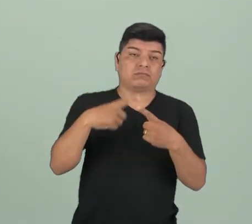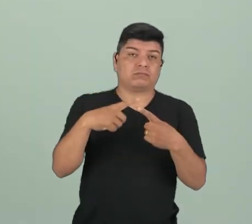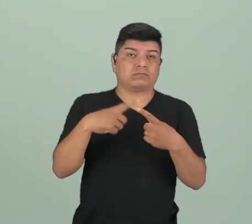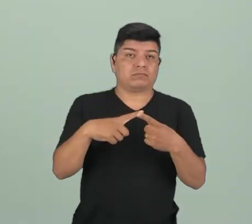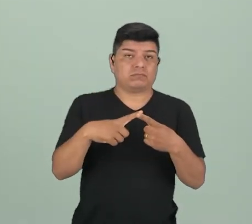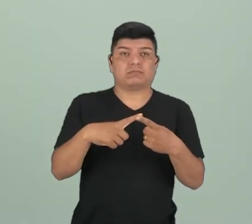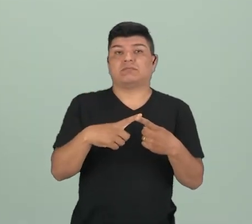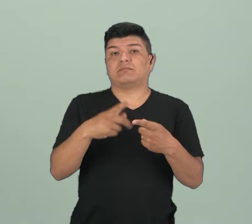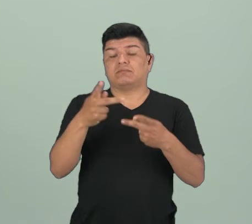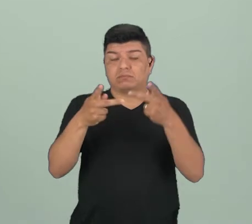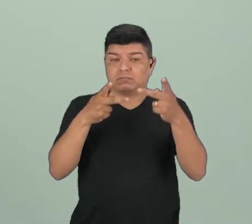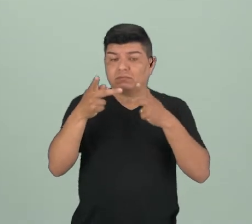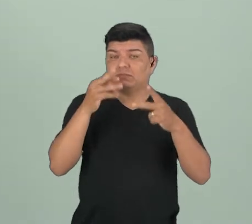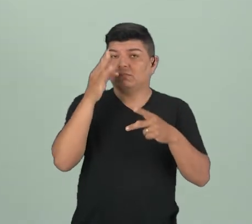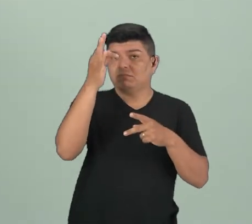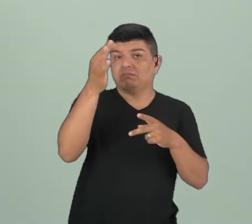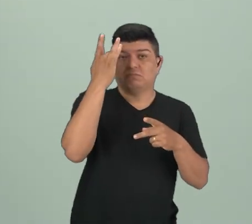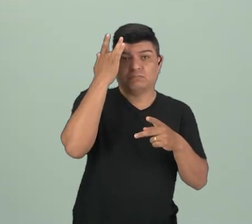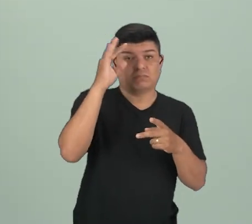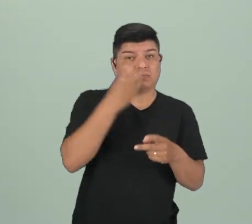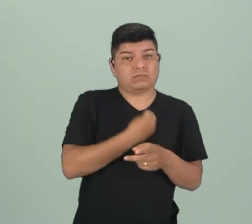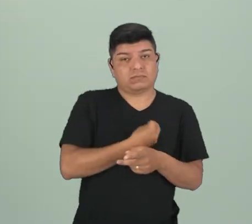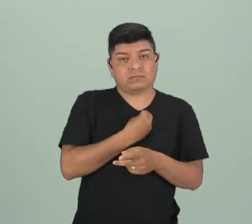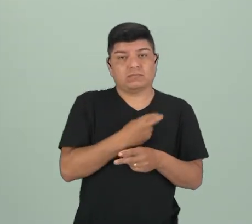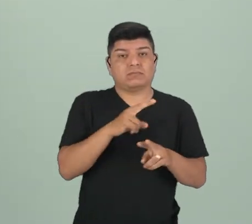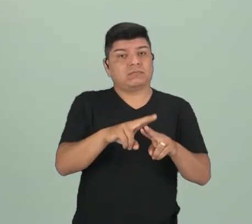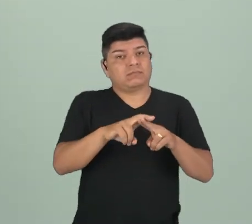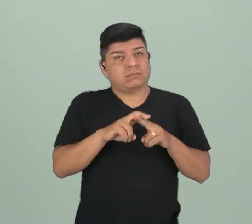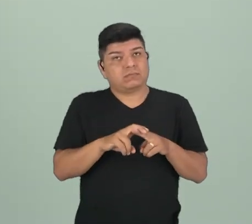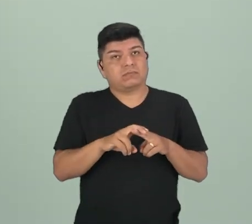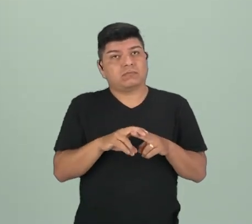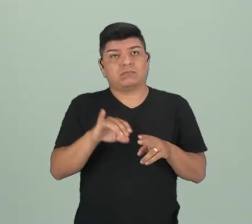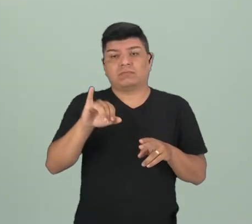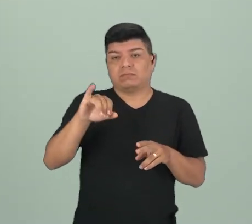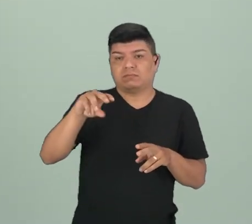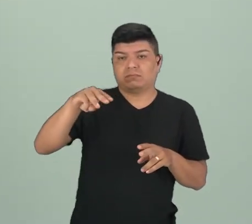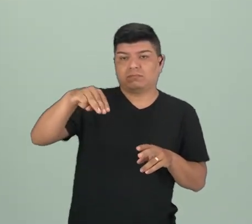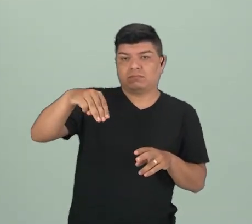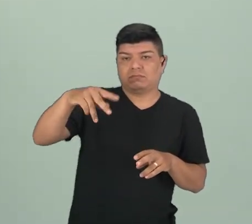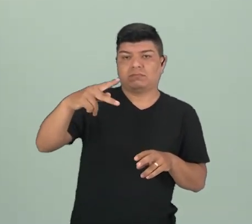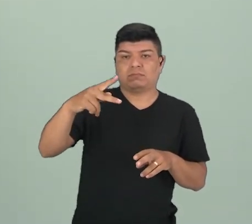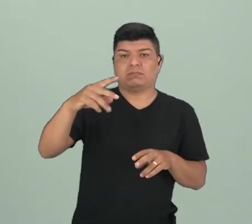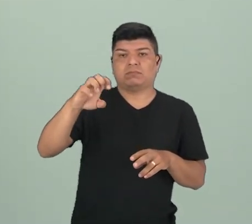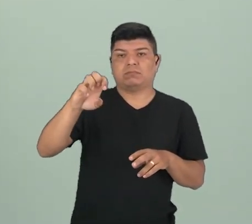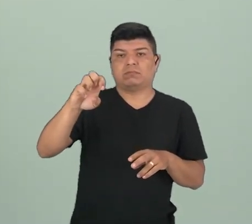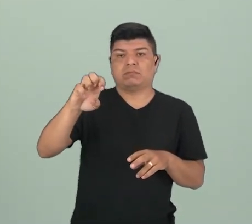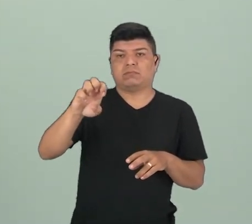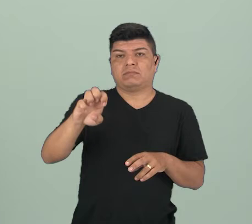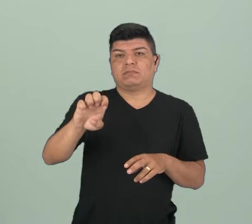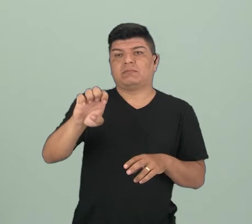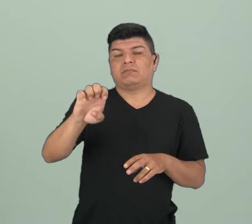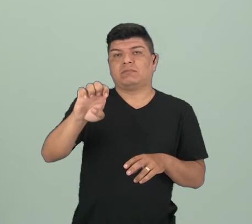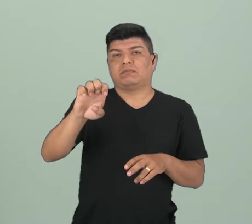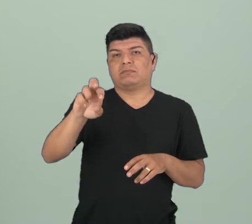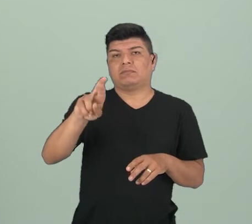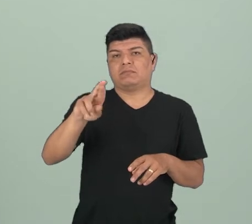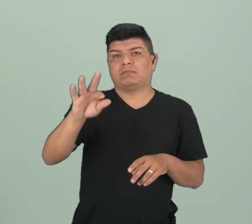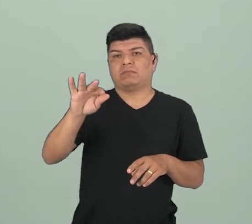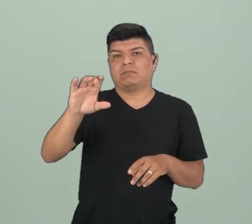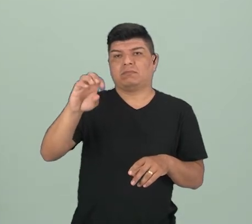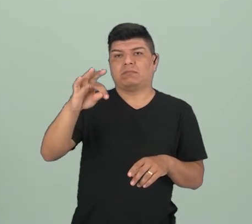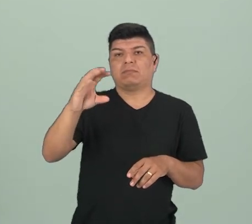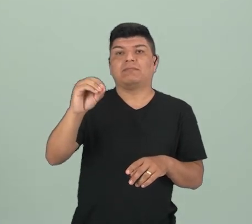Quando eu planejo algo para o futuro, não sei nem se voltar a vir para fazer, né? Por isso que fala imperfeito, ou seja, eu planejei. Ou seja, é uma